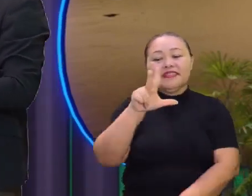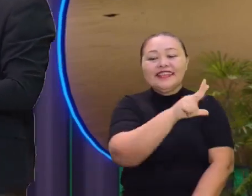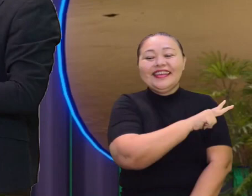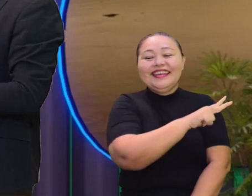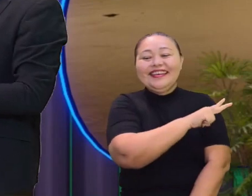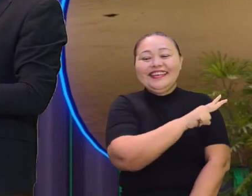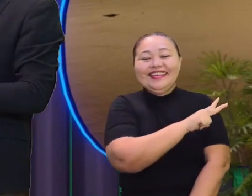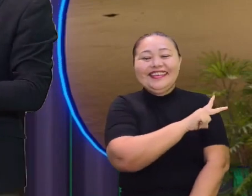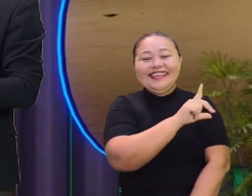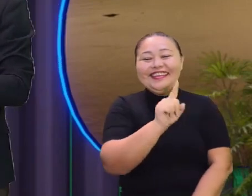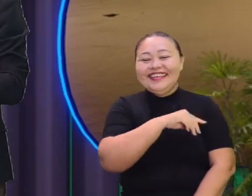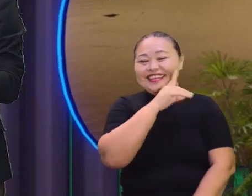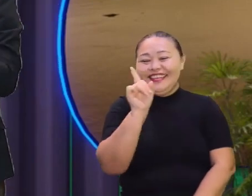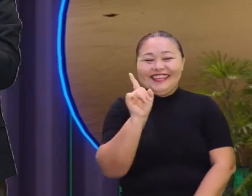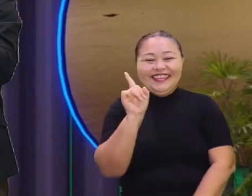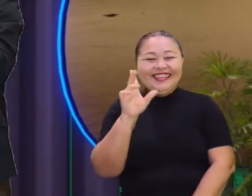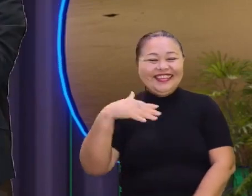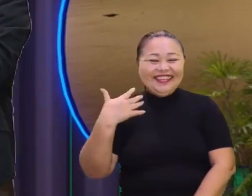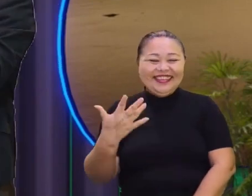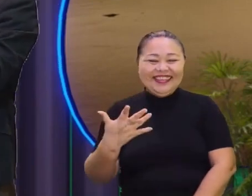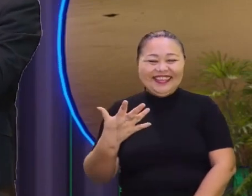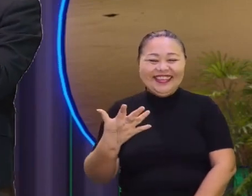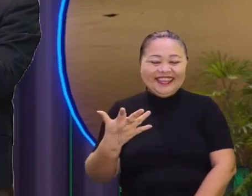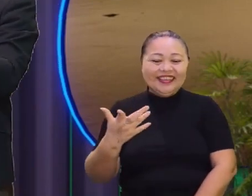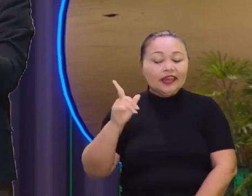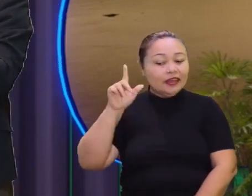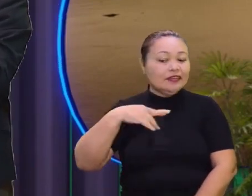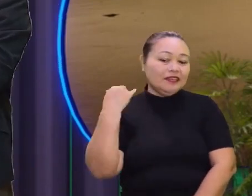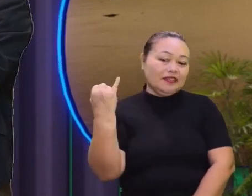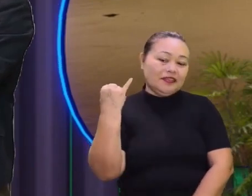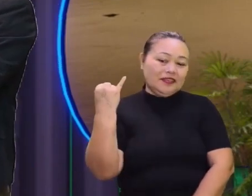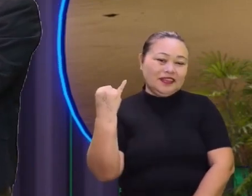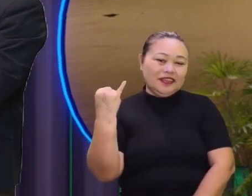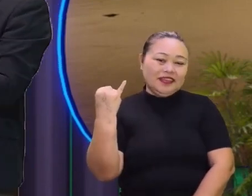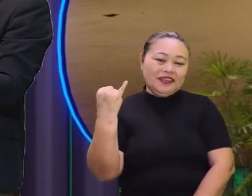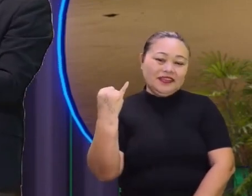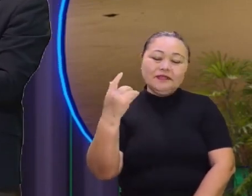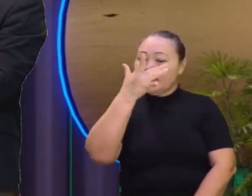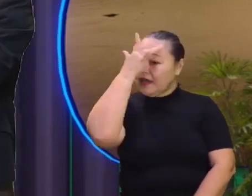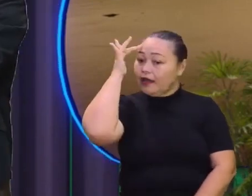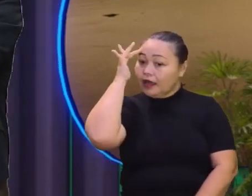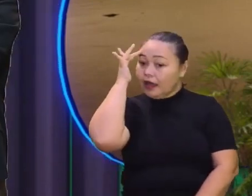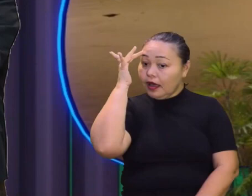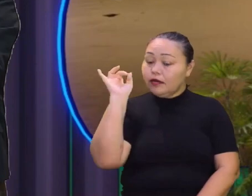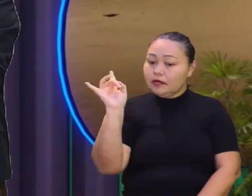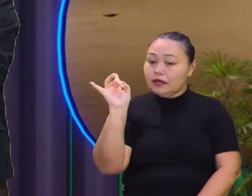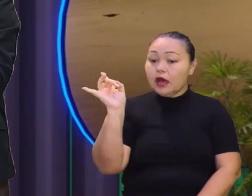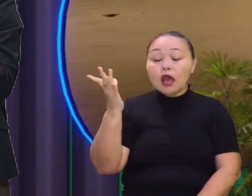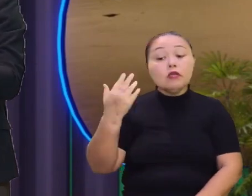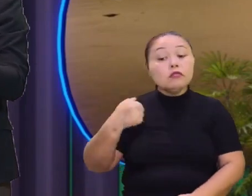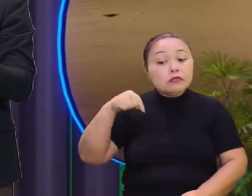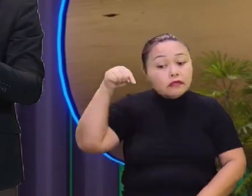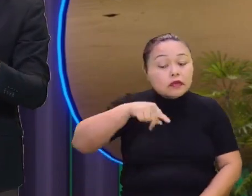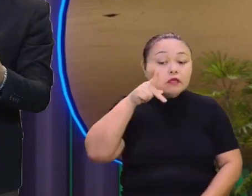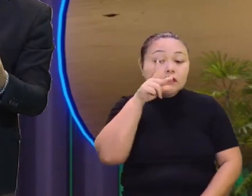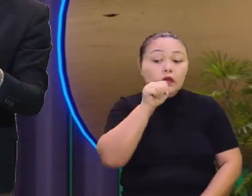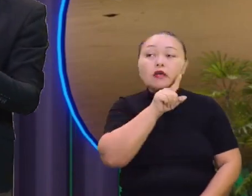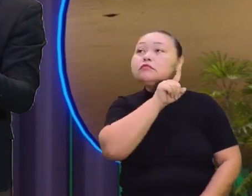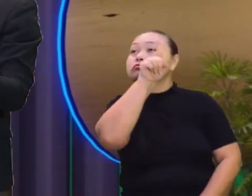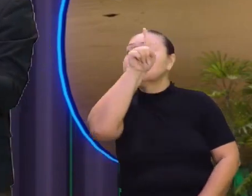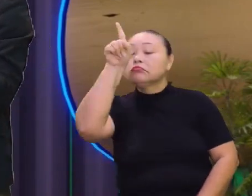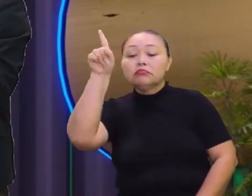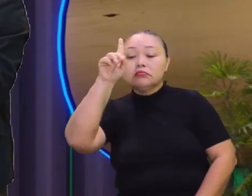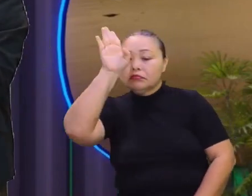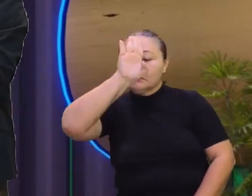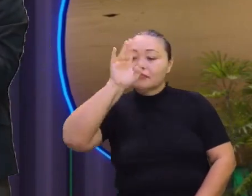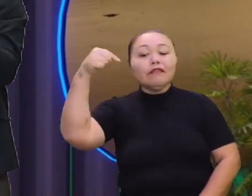Vilhena ainda. Então, Rogério, isso era muito importante, inclusive as pessoas quando vinham para Porto Velho, pessoas de várias